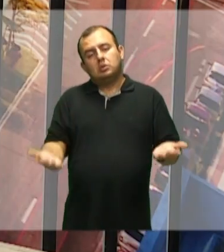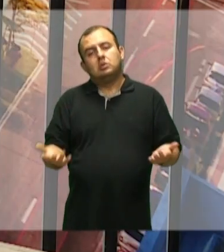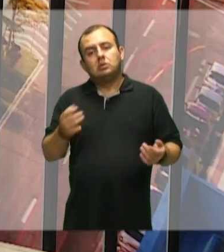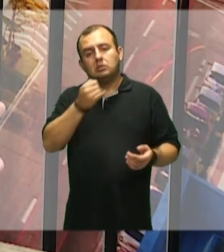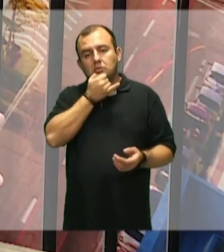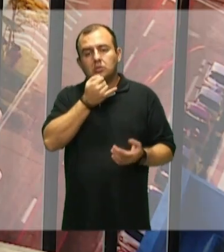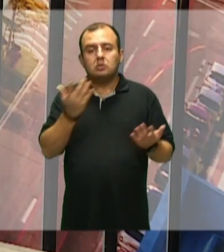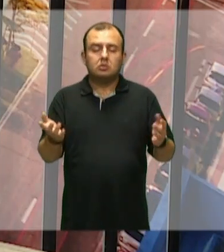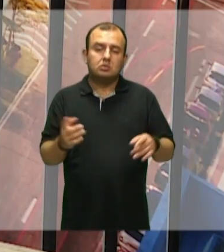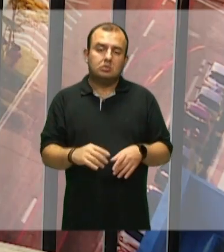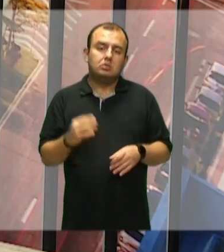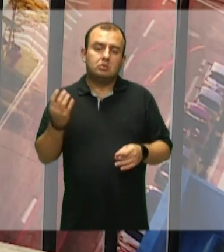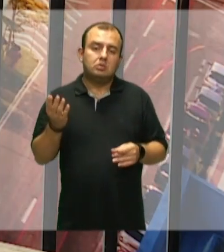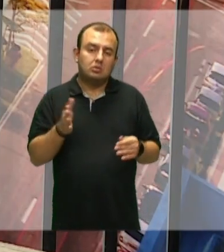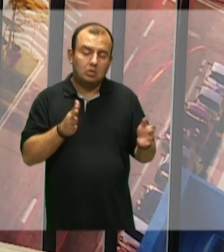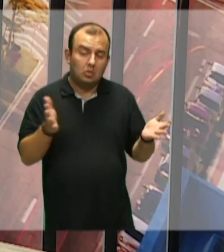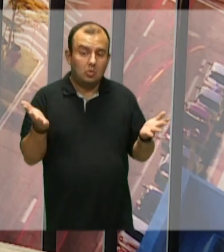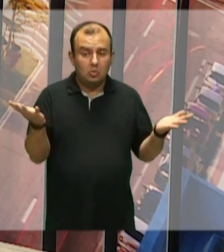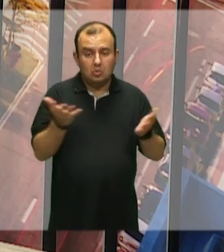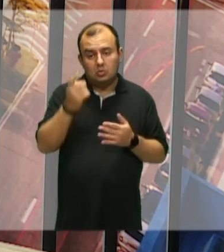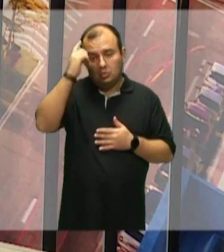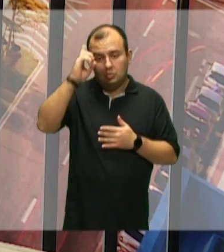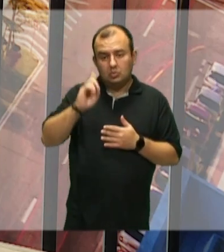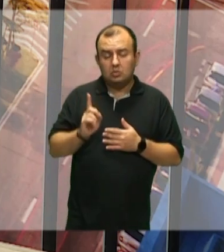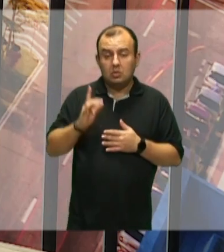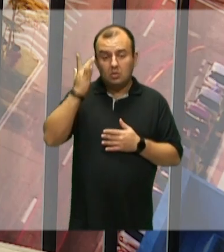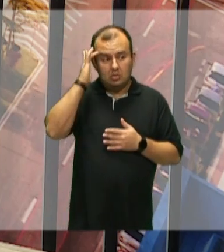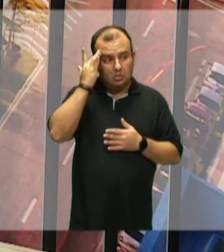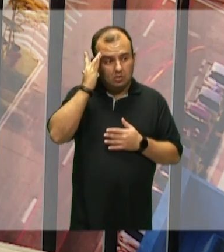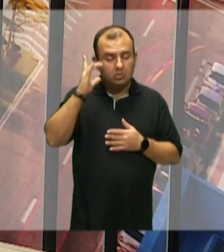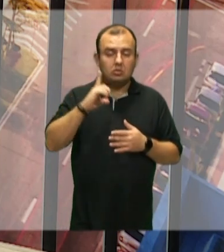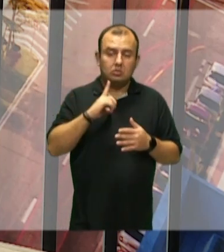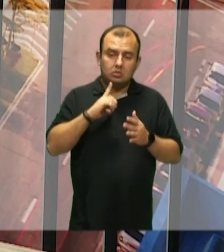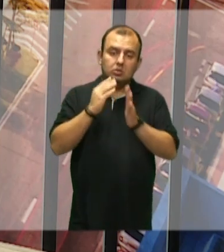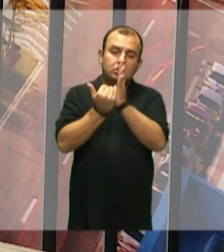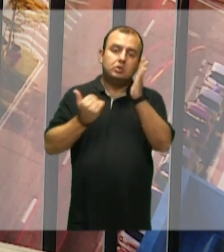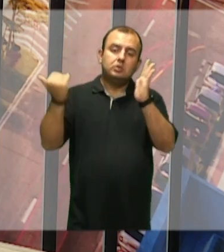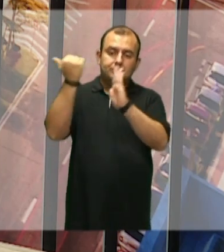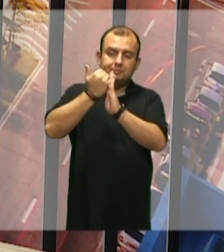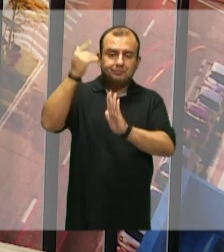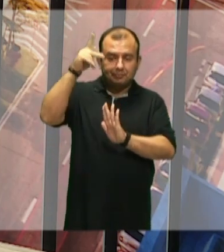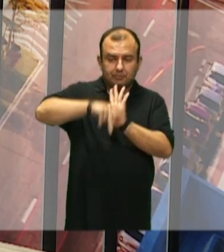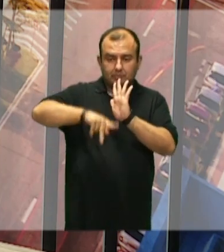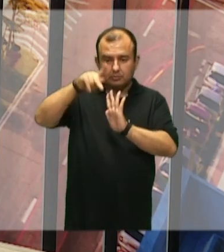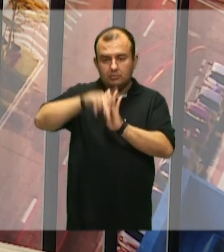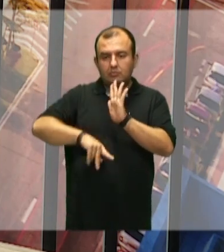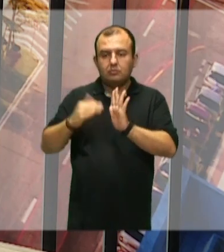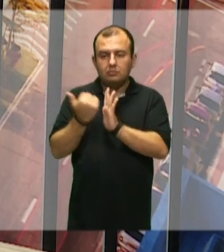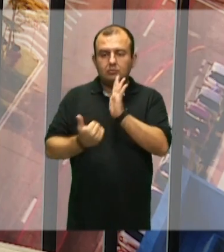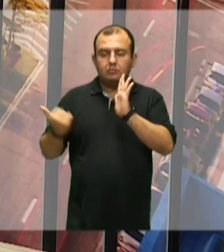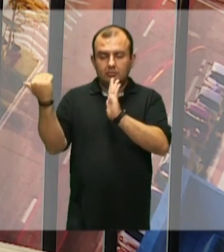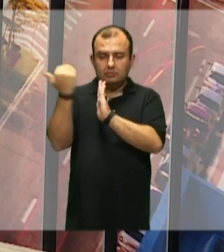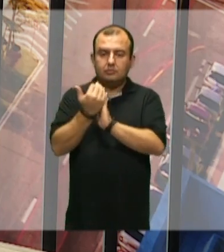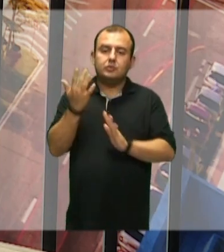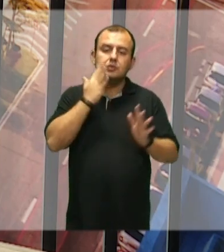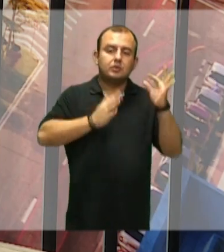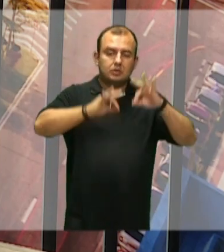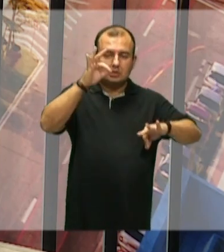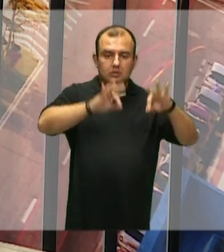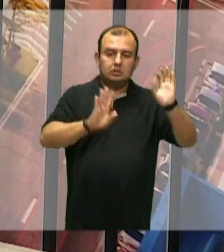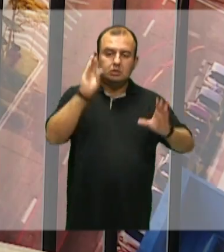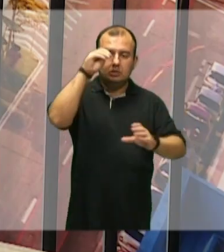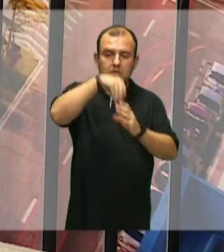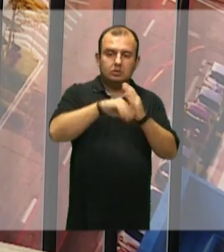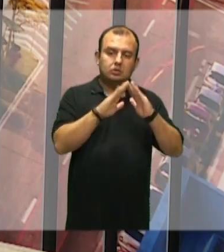infelizmente, né, na época, e eu não sei como é que está hoje, acho que deveriam haver mais projetos nesse sentido, né, de ter teatro dentro